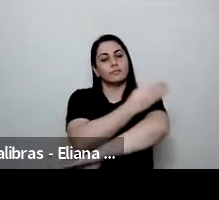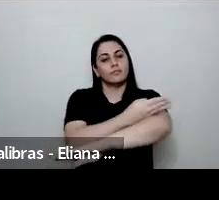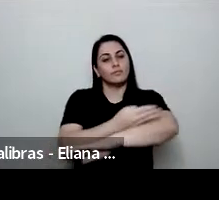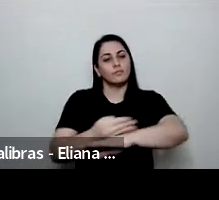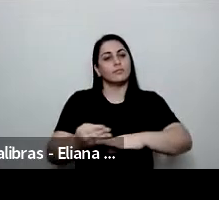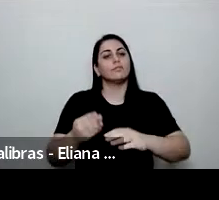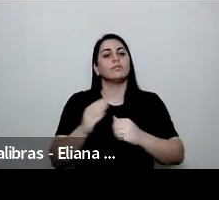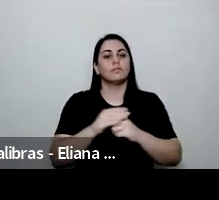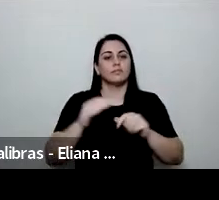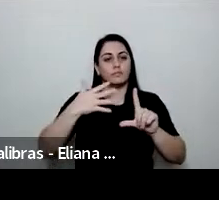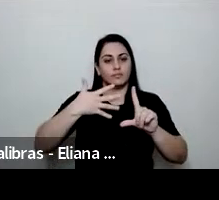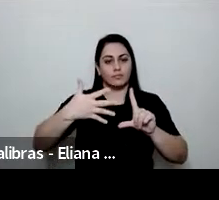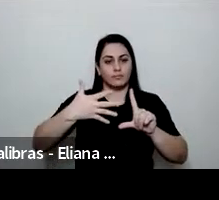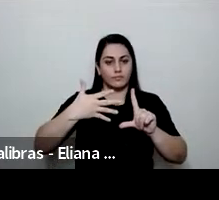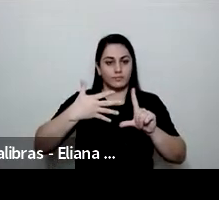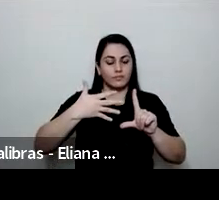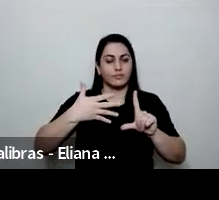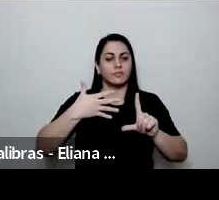videoconferência